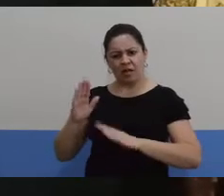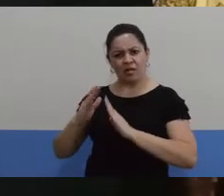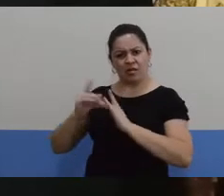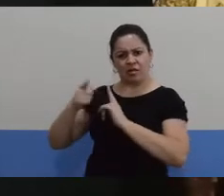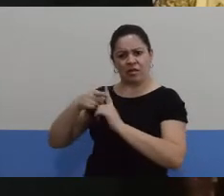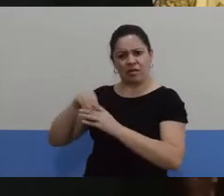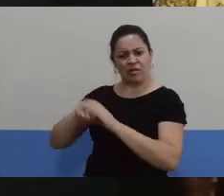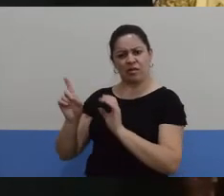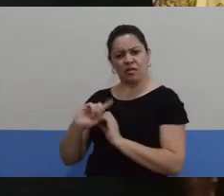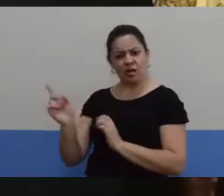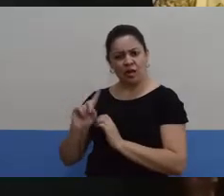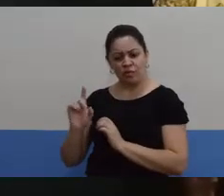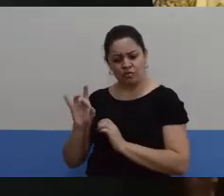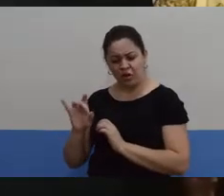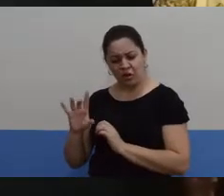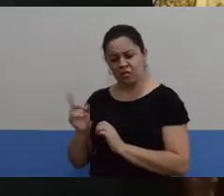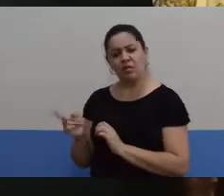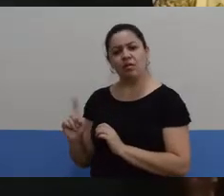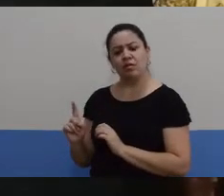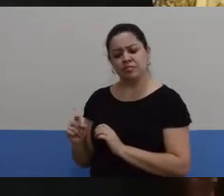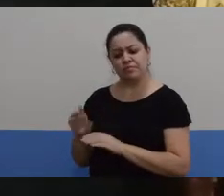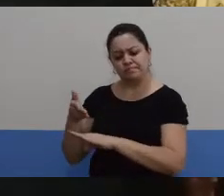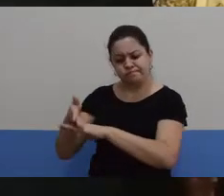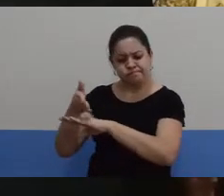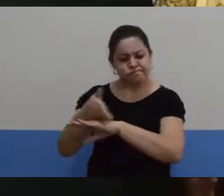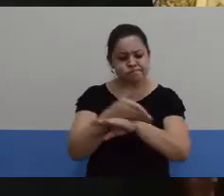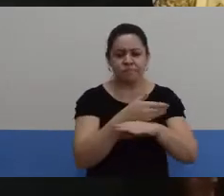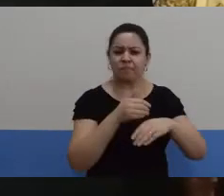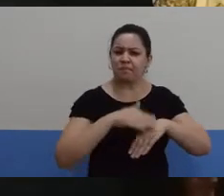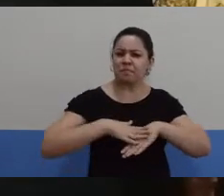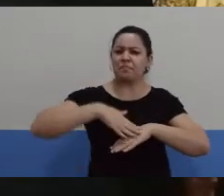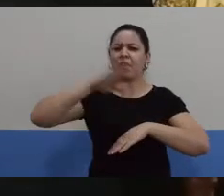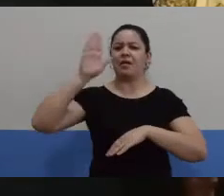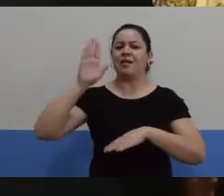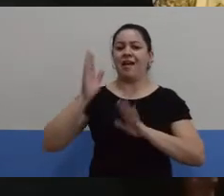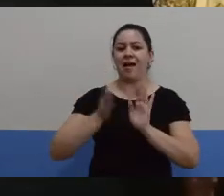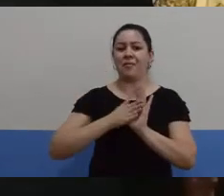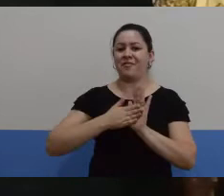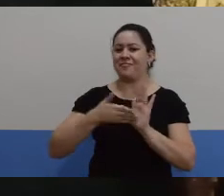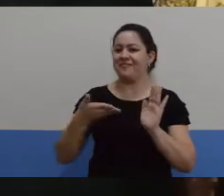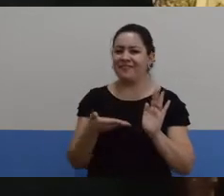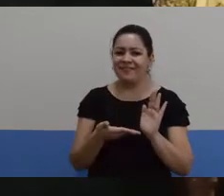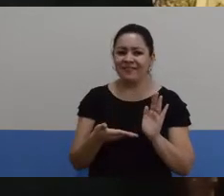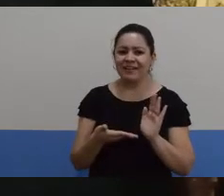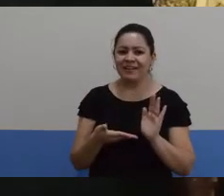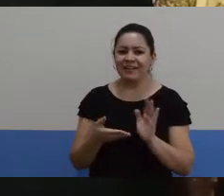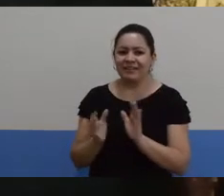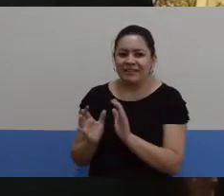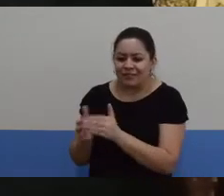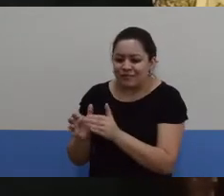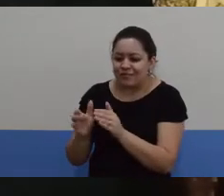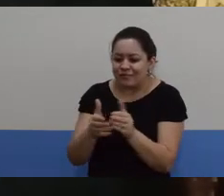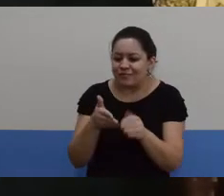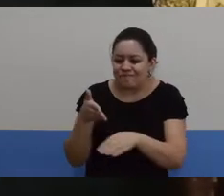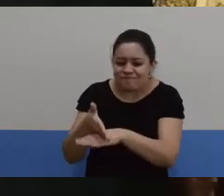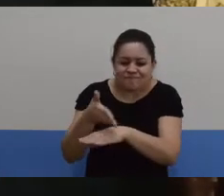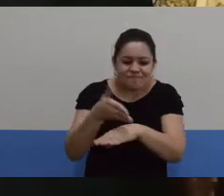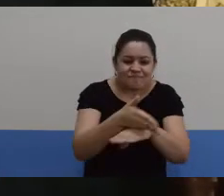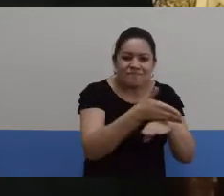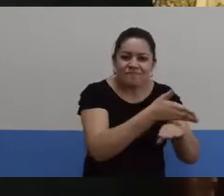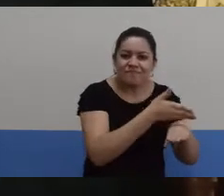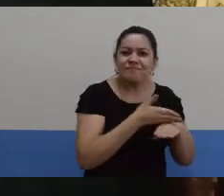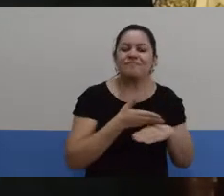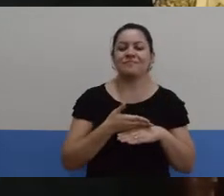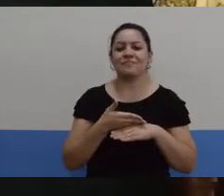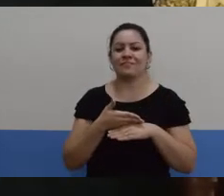proposta do sínodo. Então, estes grupos precisam ser ouvidos. Nós vamos também ouvir esse povo. Os